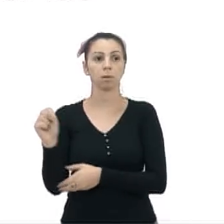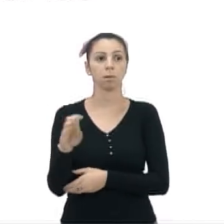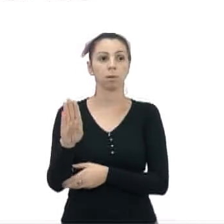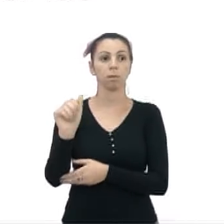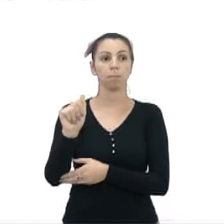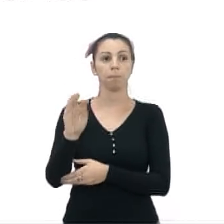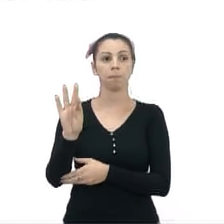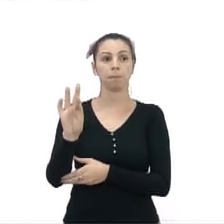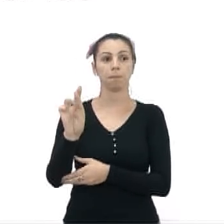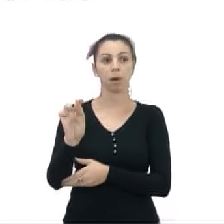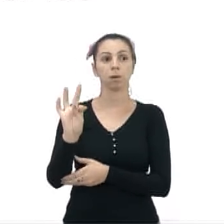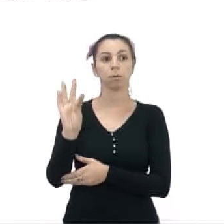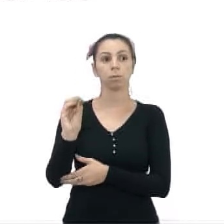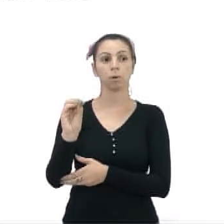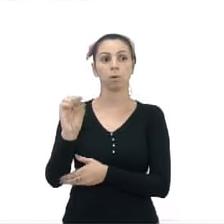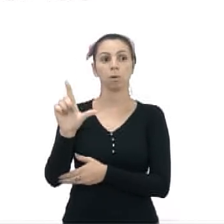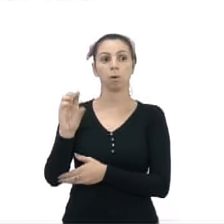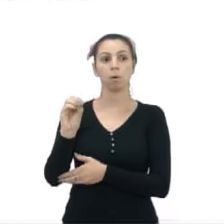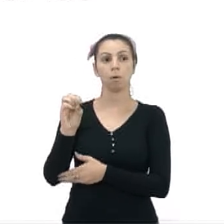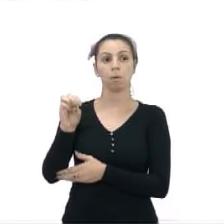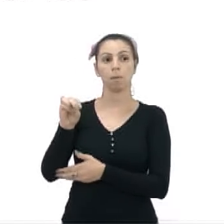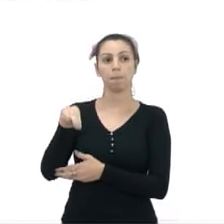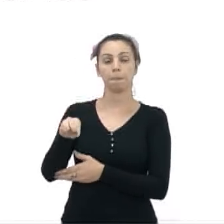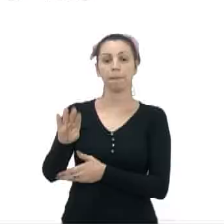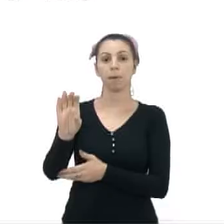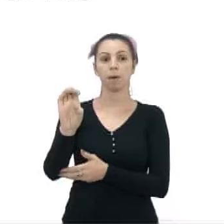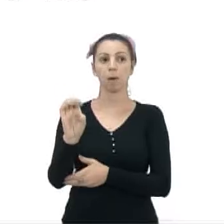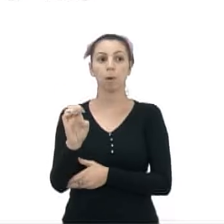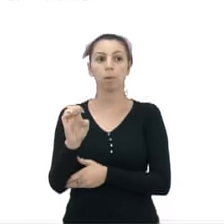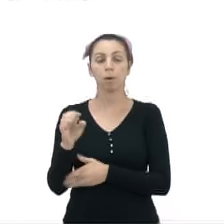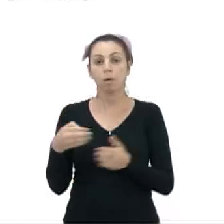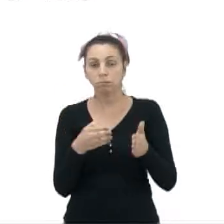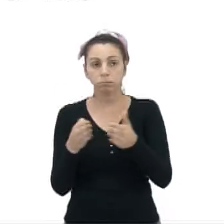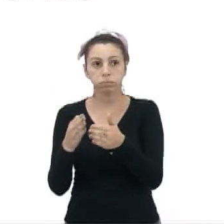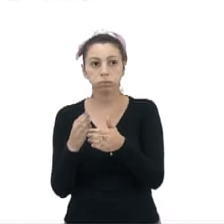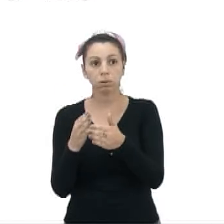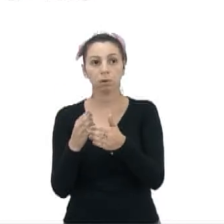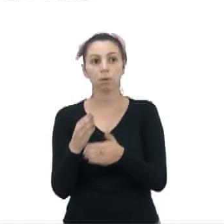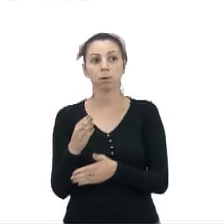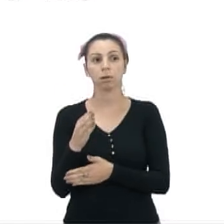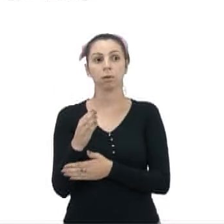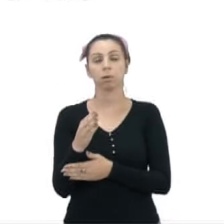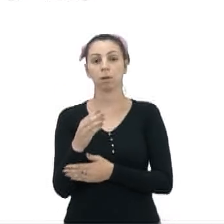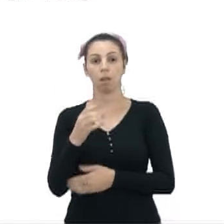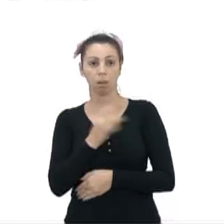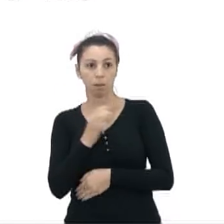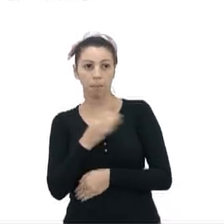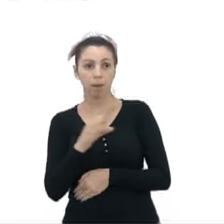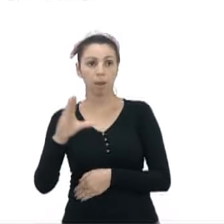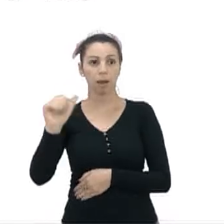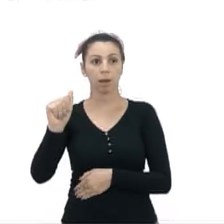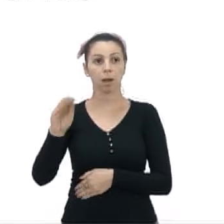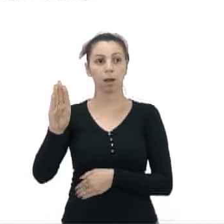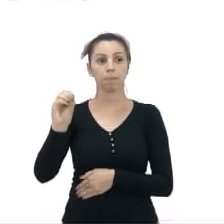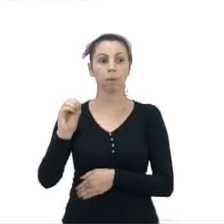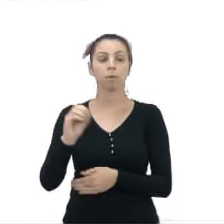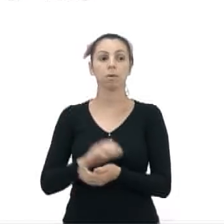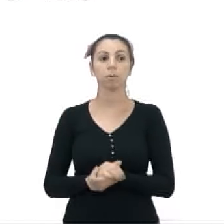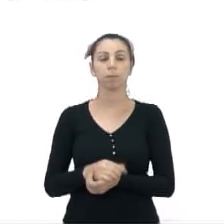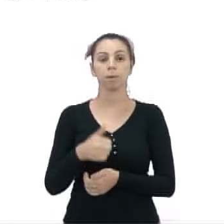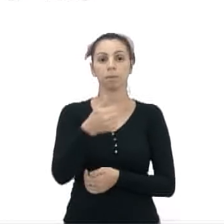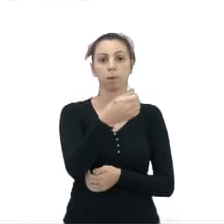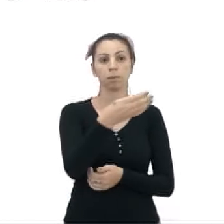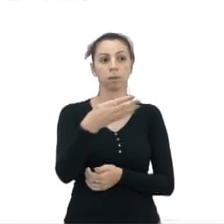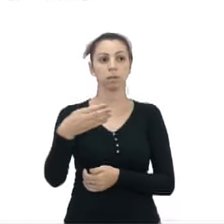Dias, cruza lá o Cabo das Tormentas. 1498, Vasco da Gama chega a Calicut, que é